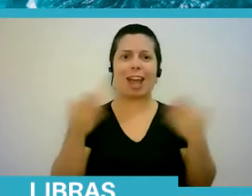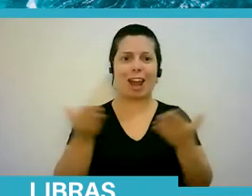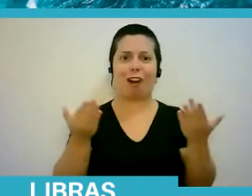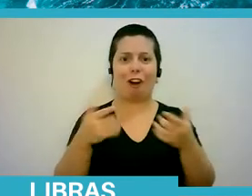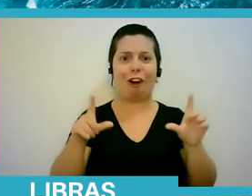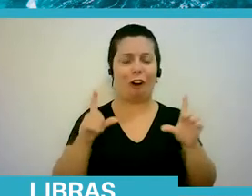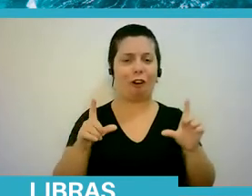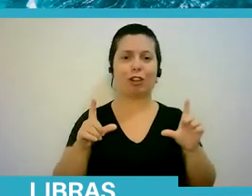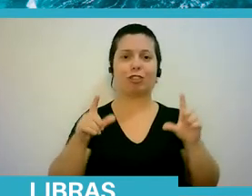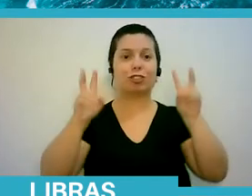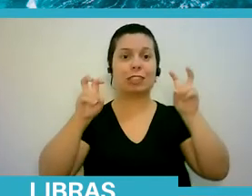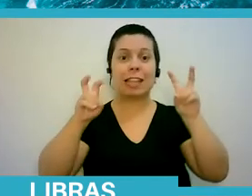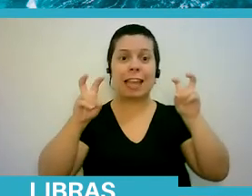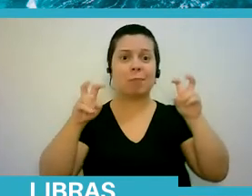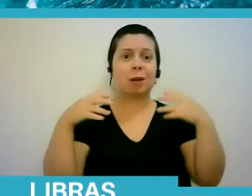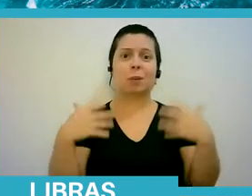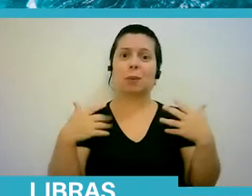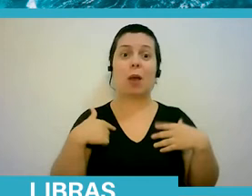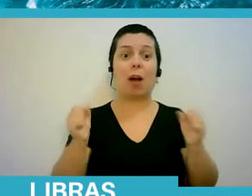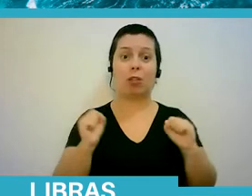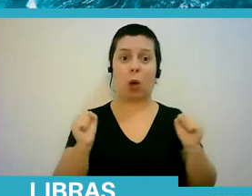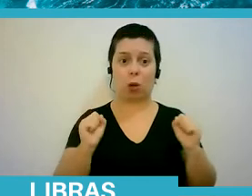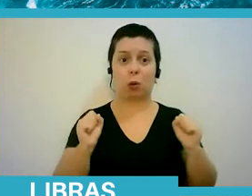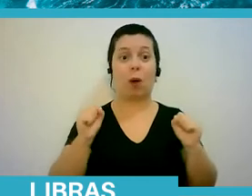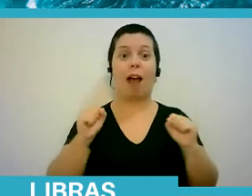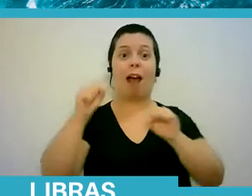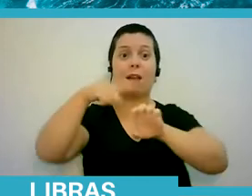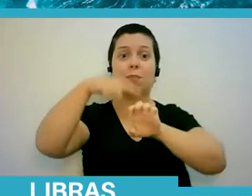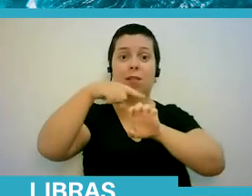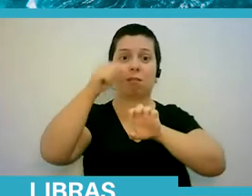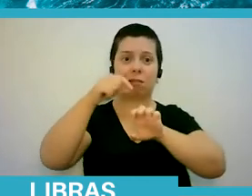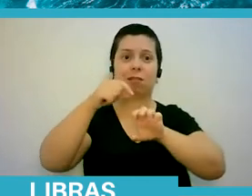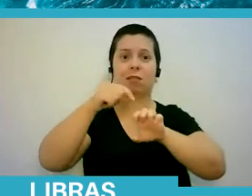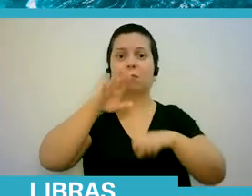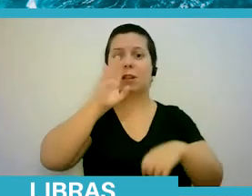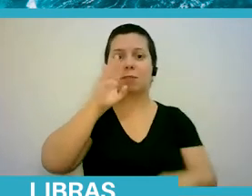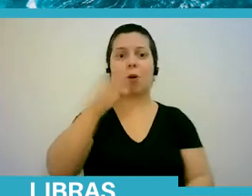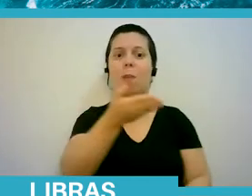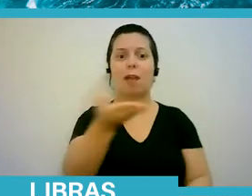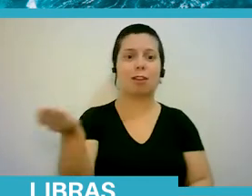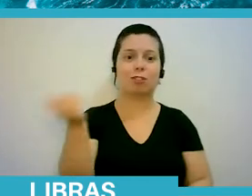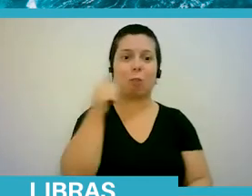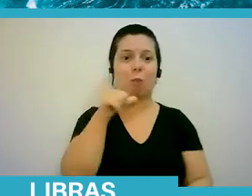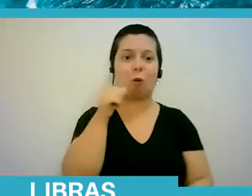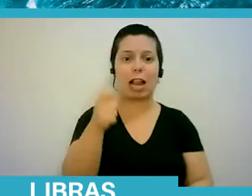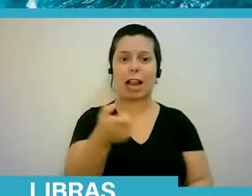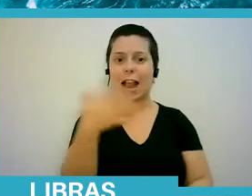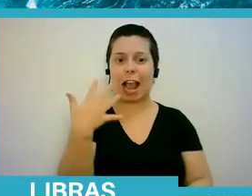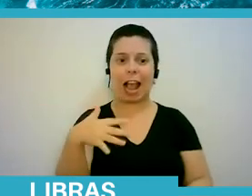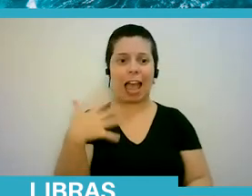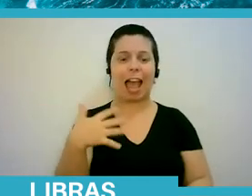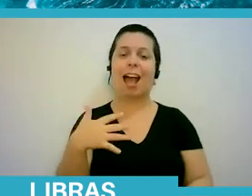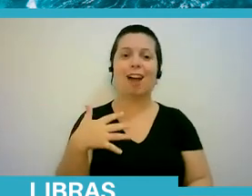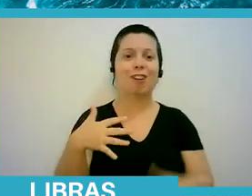sobre um tema que eu sou super apaixonado, que é empreendedorismo, ainda mais para esse tanto de mulheres aqui. Fiquei